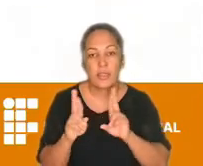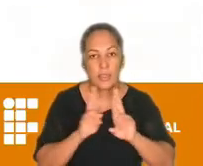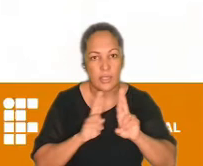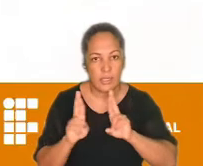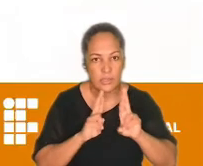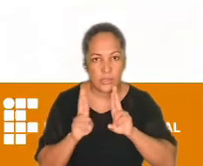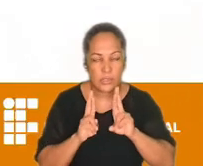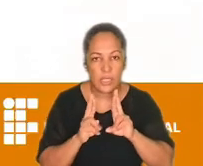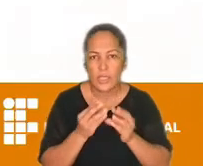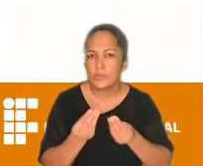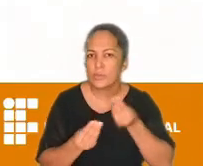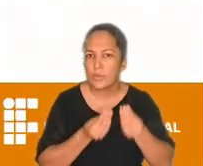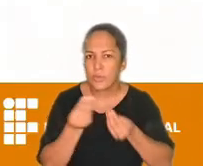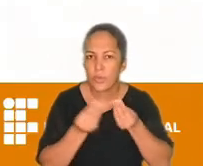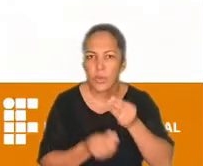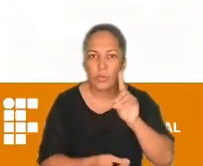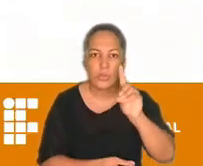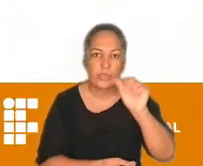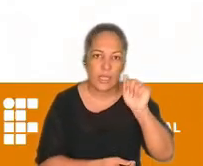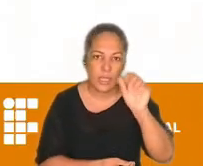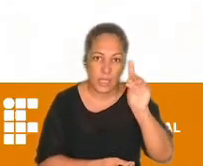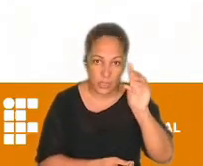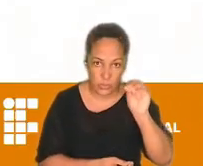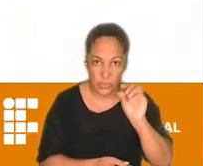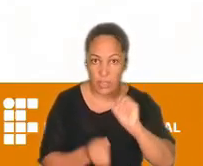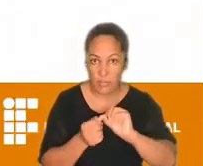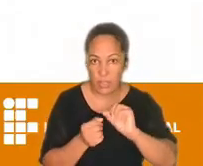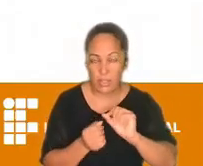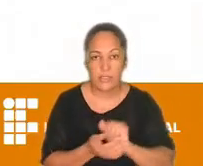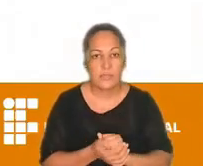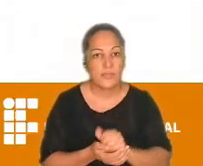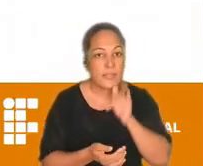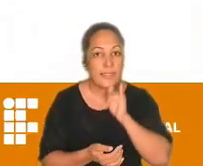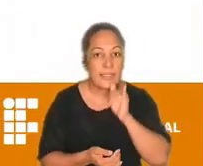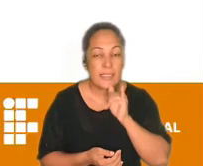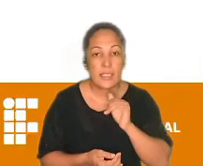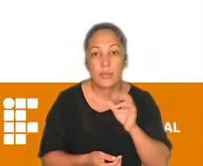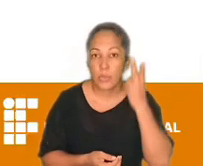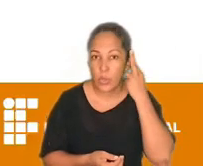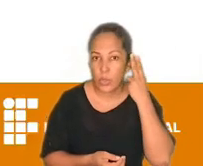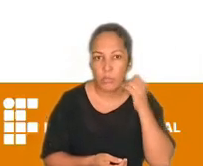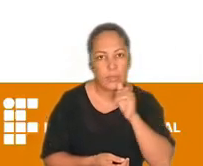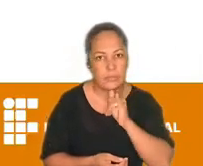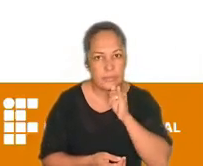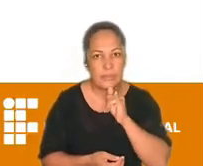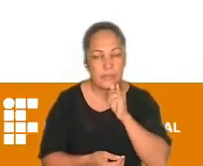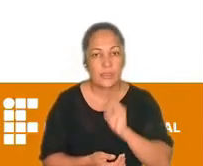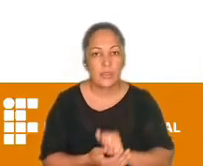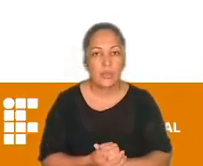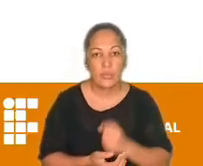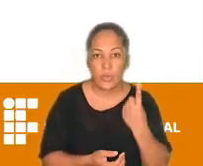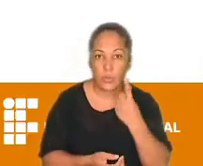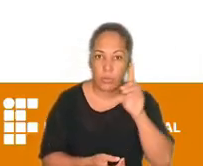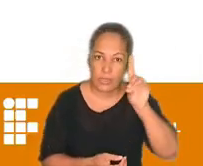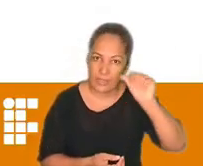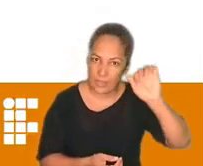formato daquele dado. Tá? Exemplos comuns, então, de tipos de dados. Por exemplo, uma data de nascimento.